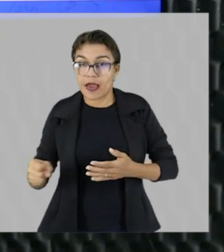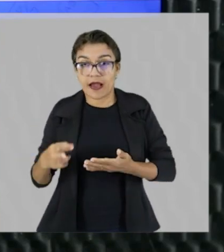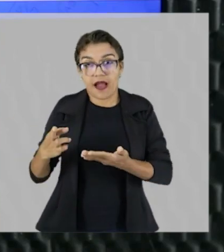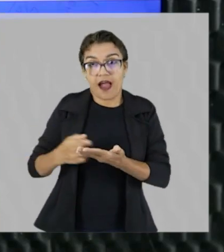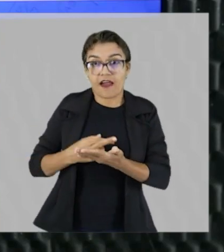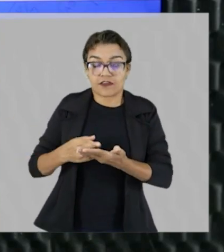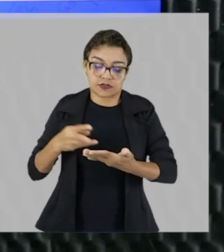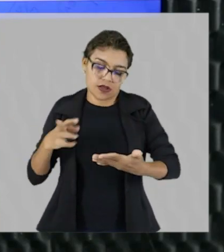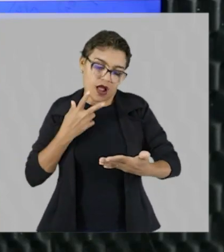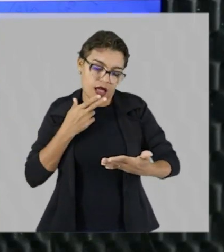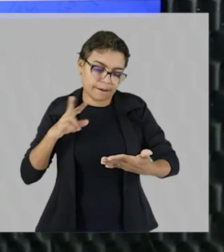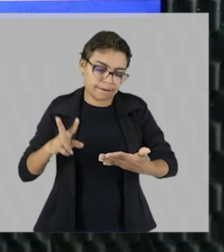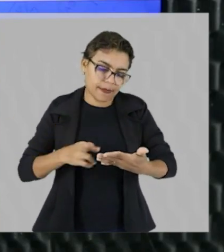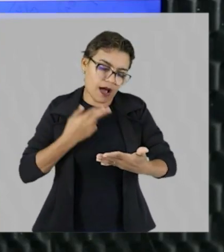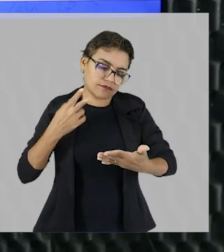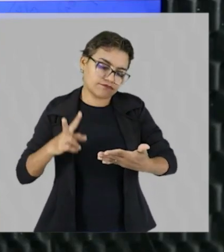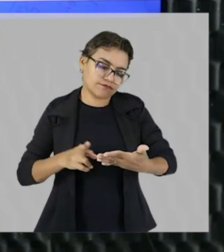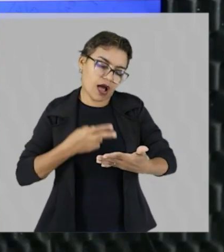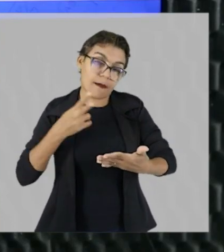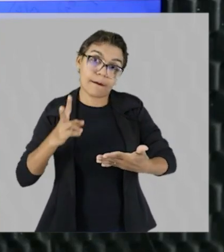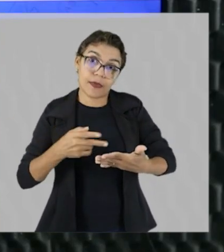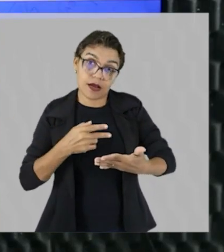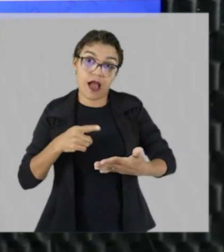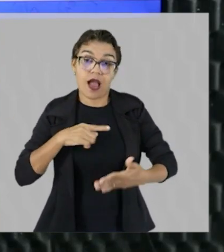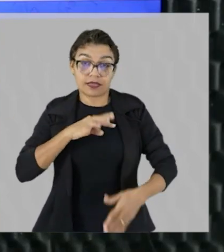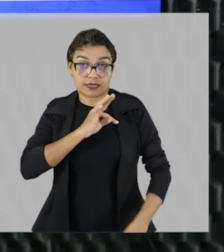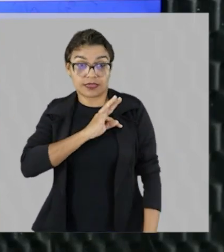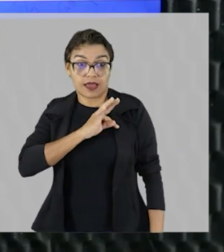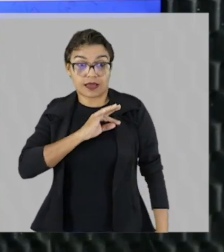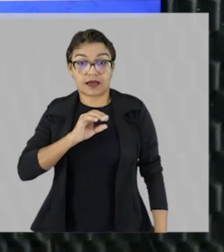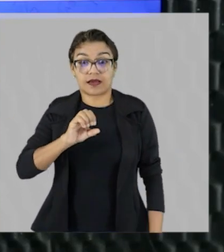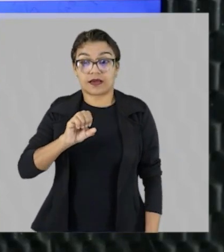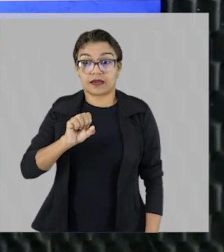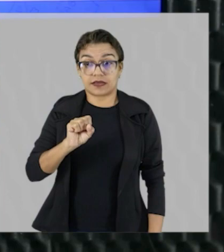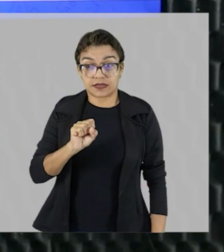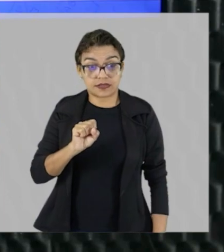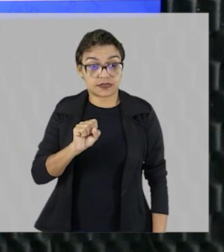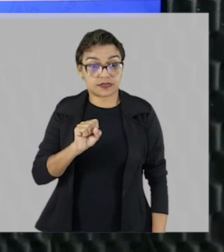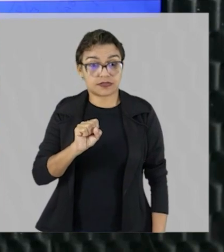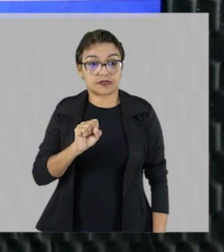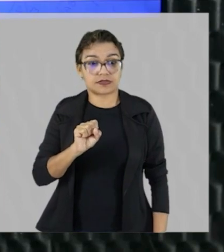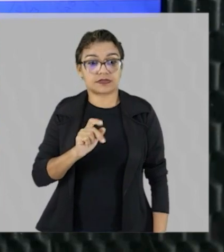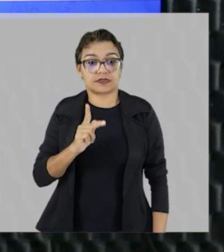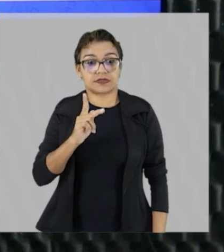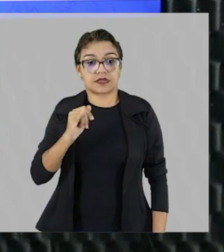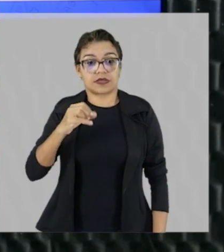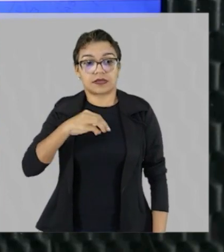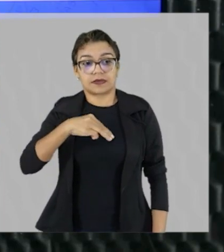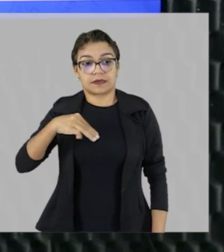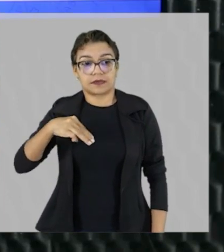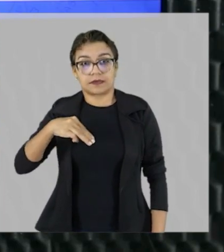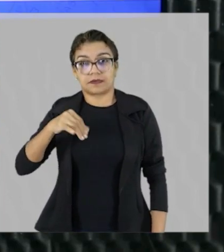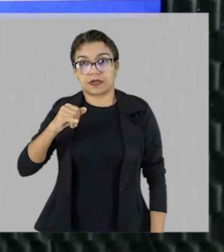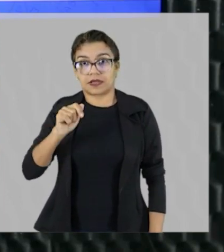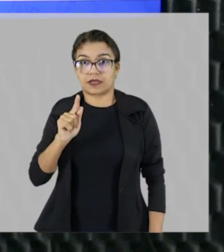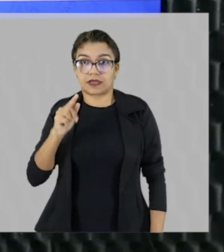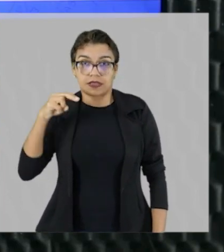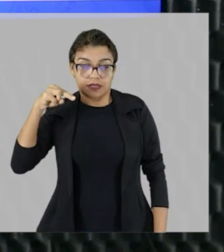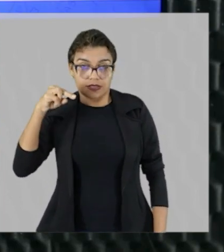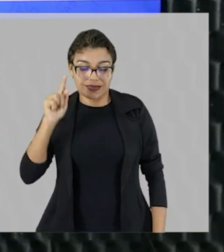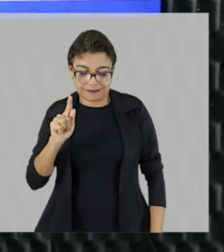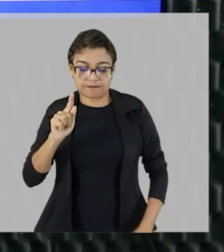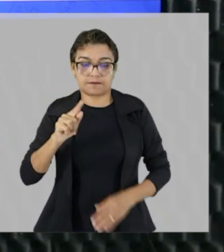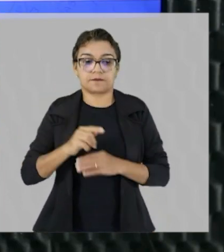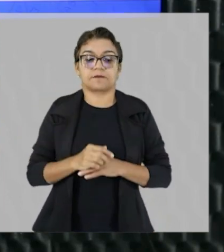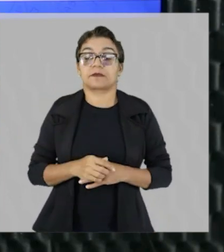revista, você está usando a técnica de skimming, tá? Então, de scanning. Então, você está utilizando o